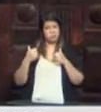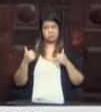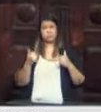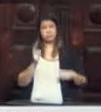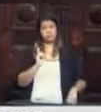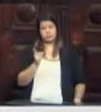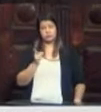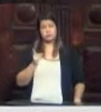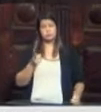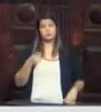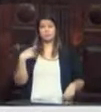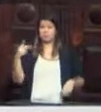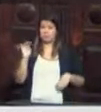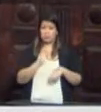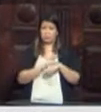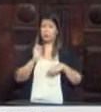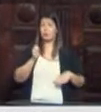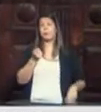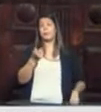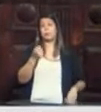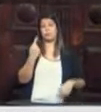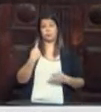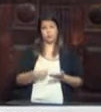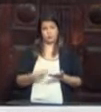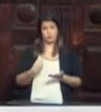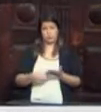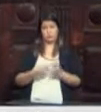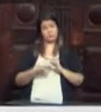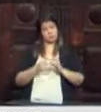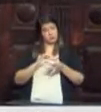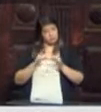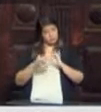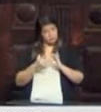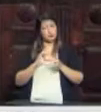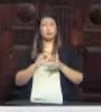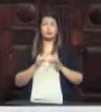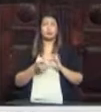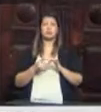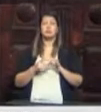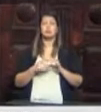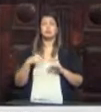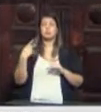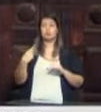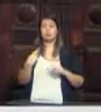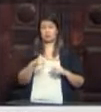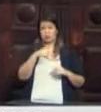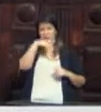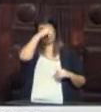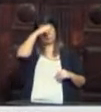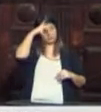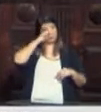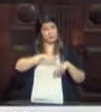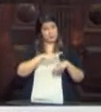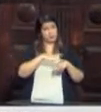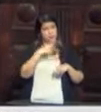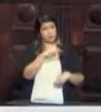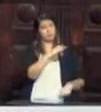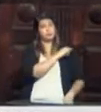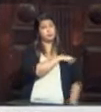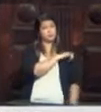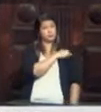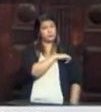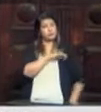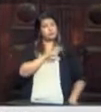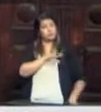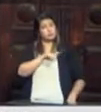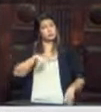tinha poucos compromissos com a Olimpíada, a maioria dos compromissos era do município, da Prefeitura do Rio, e vamos